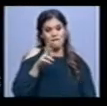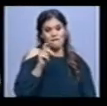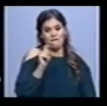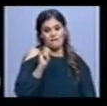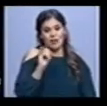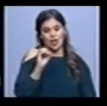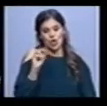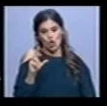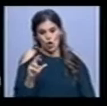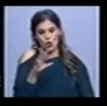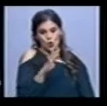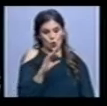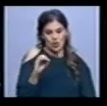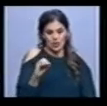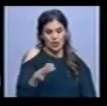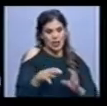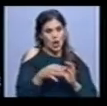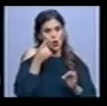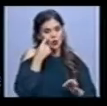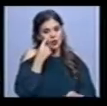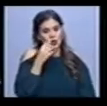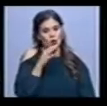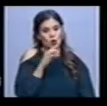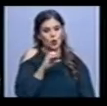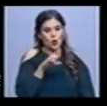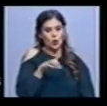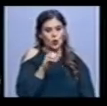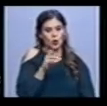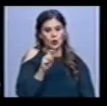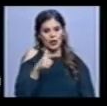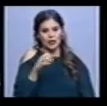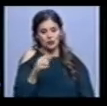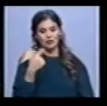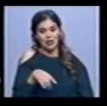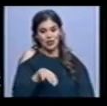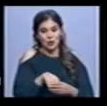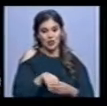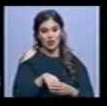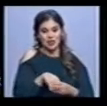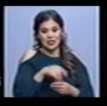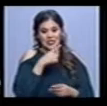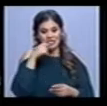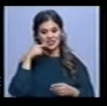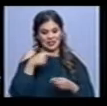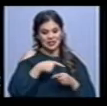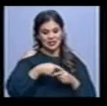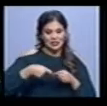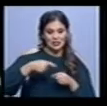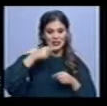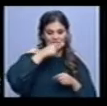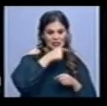por cloreto de metila, que está presente, por exemplo, no flúor das nossas pastas dentífricas, e os químicos